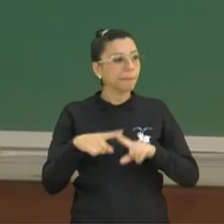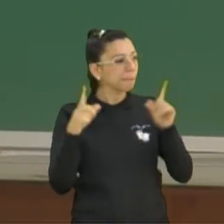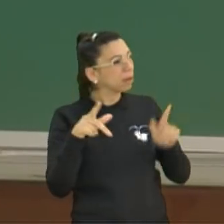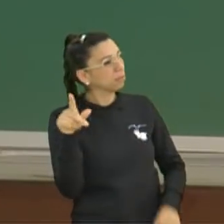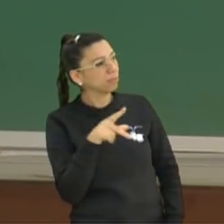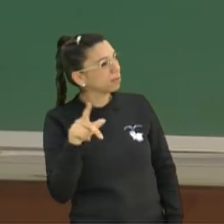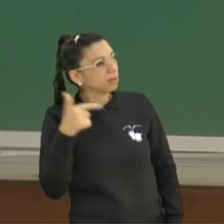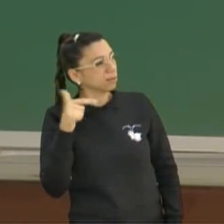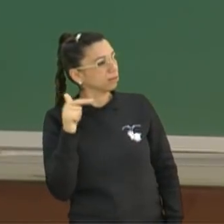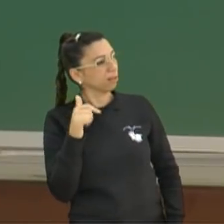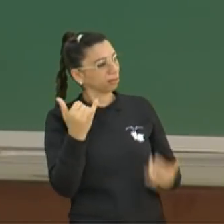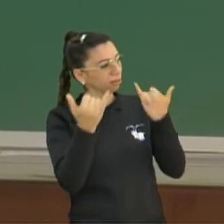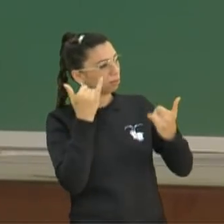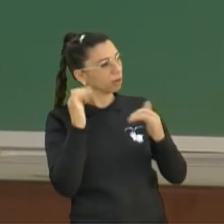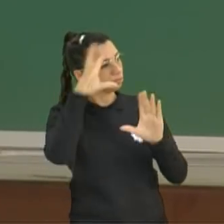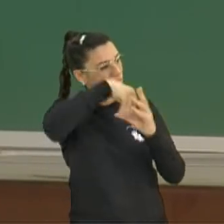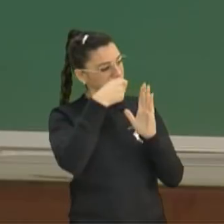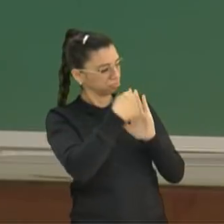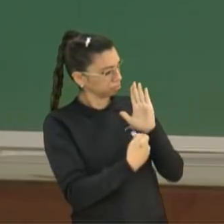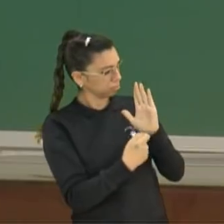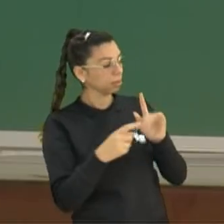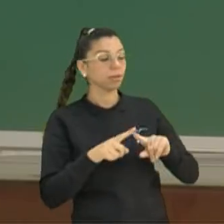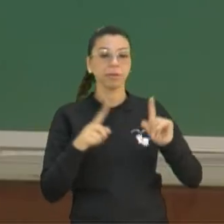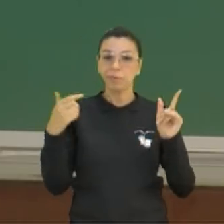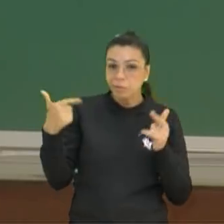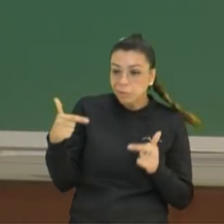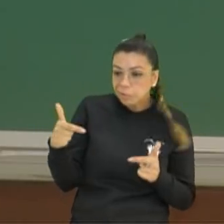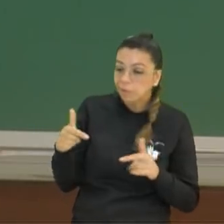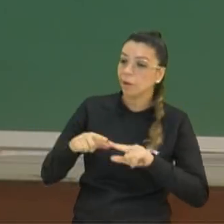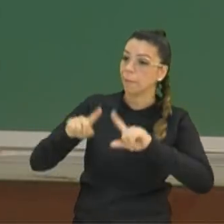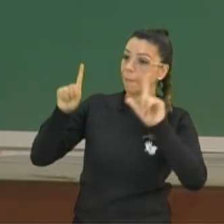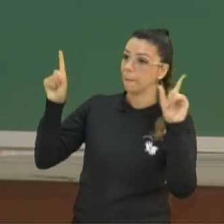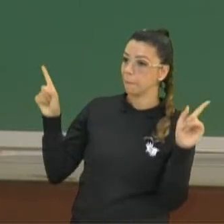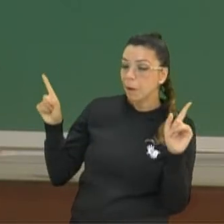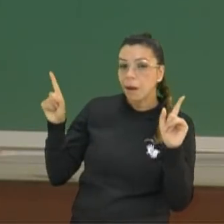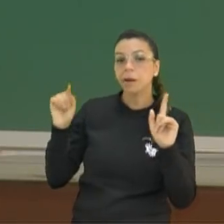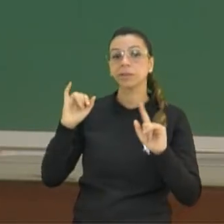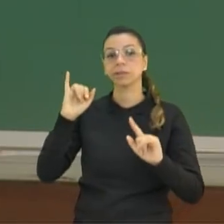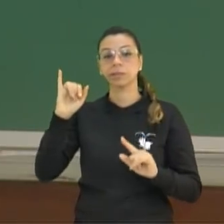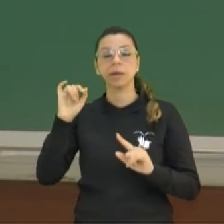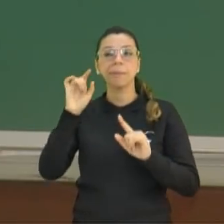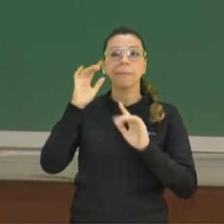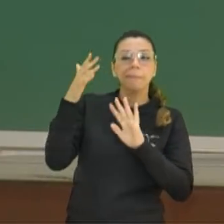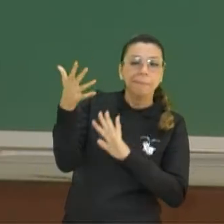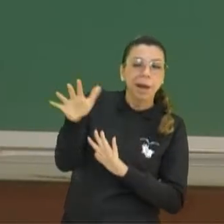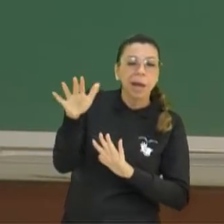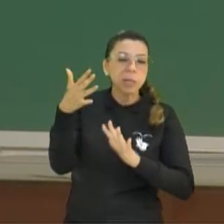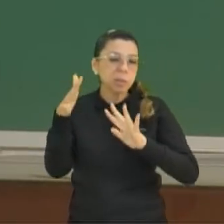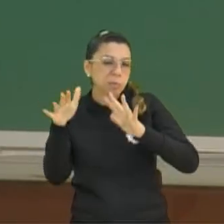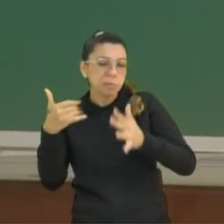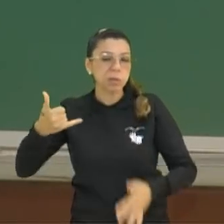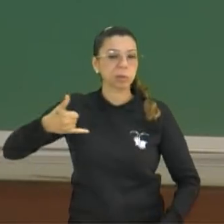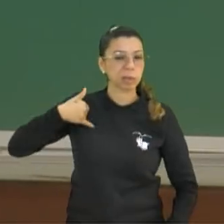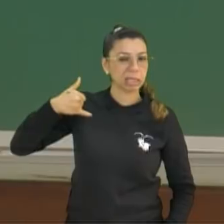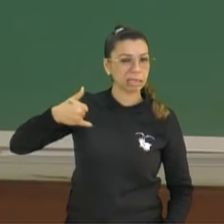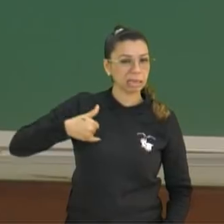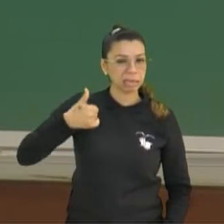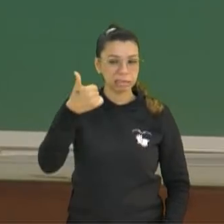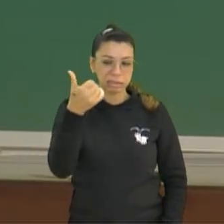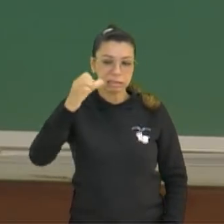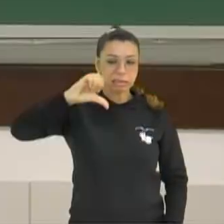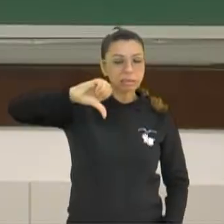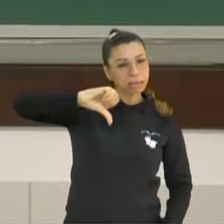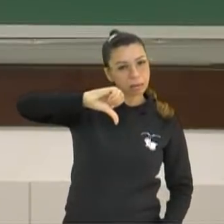Mas pelo que a gente contou, você imagina mais ou menos que ele deve ter uns 19. Mas como é que eu vou pegar